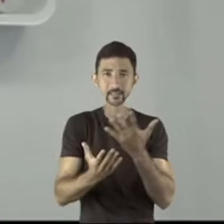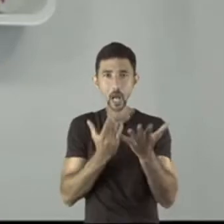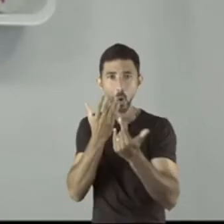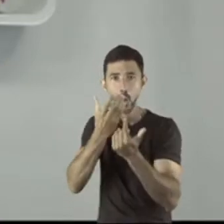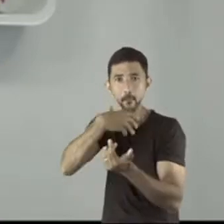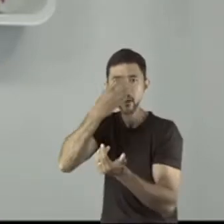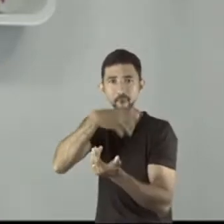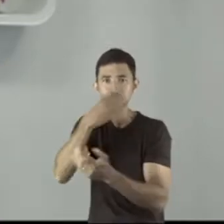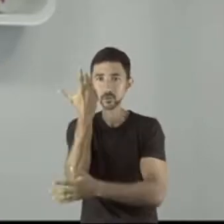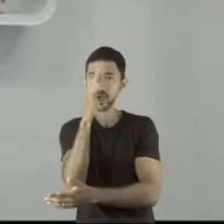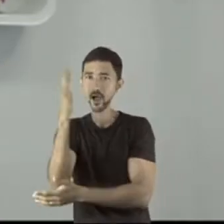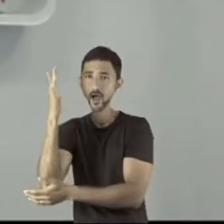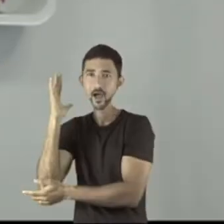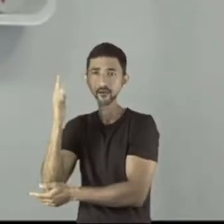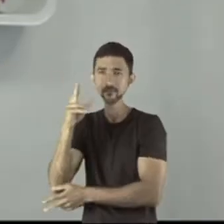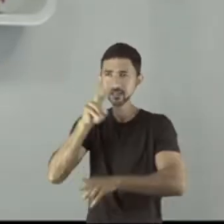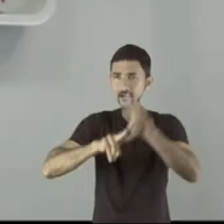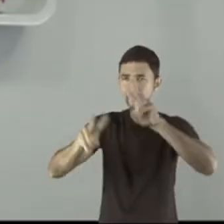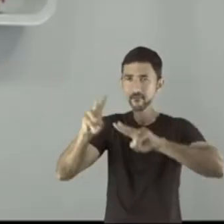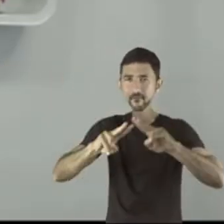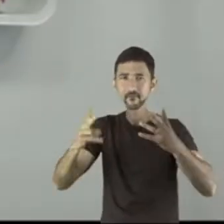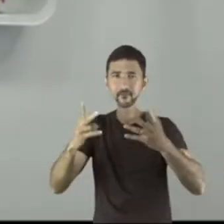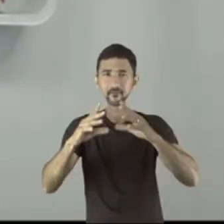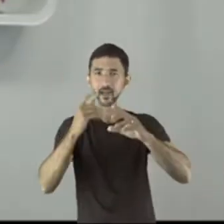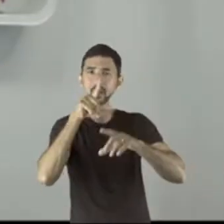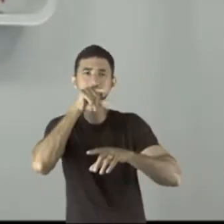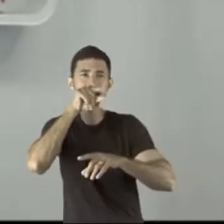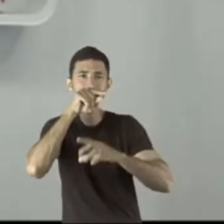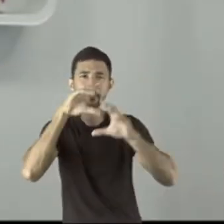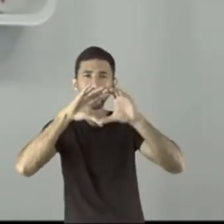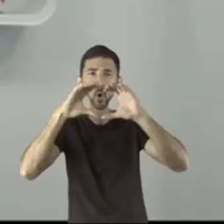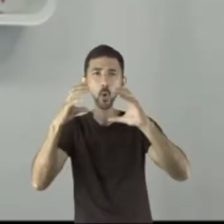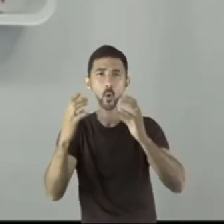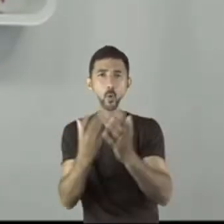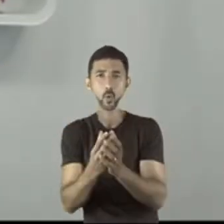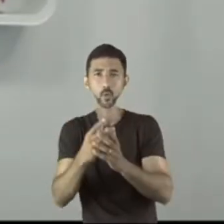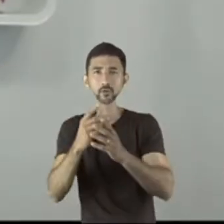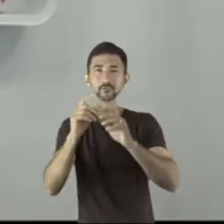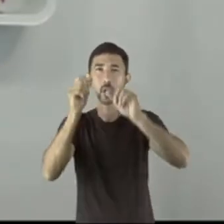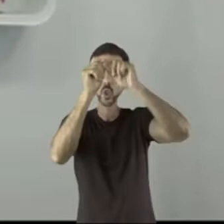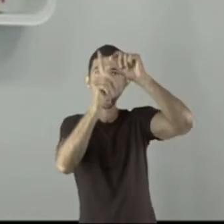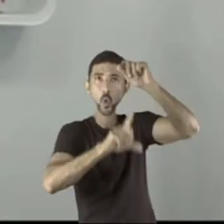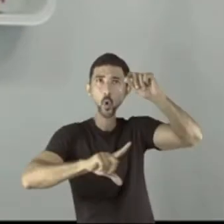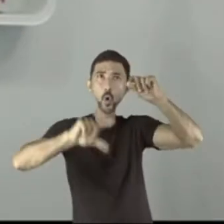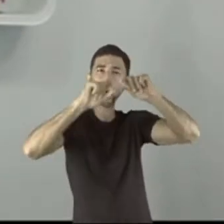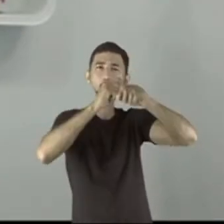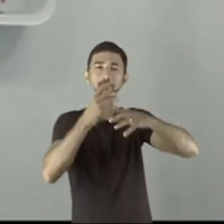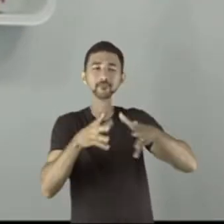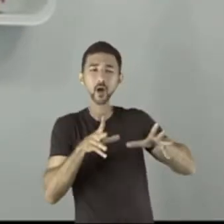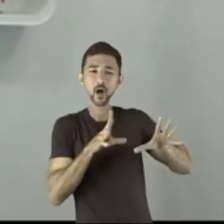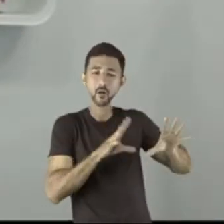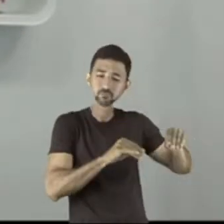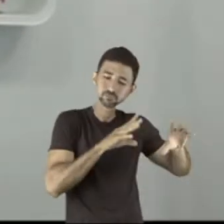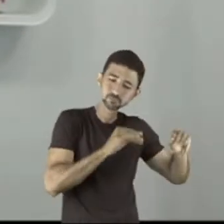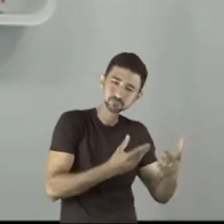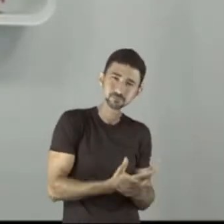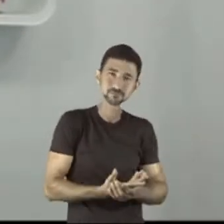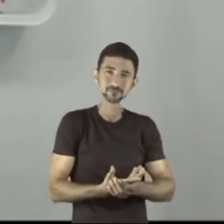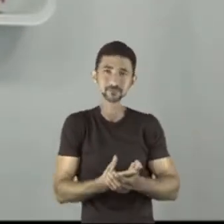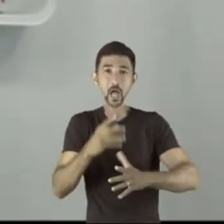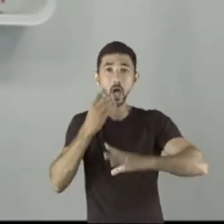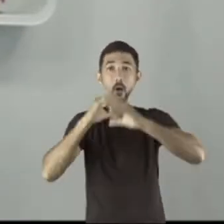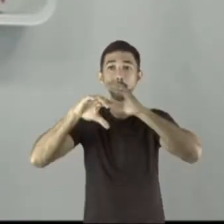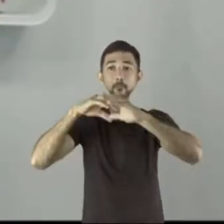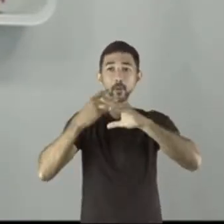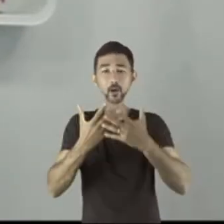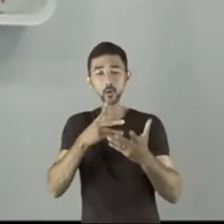comer frutas no pomar, ver casa de João de barro, noite de muito luar. Uma caminha macia, uma canção